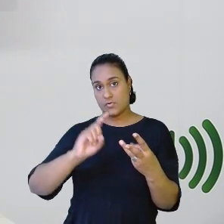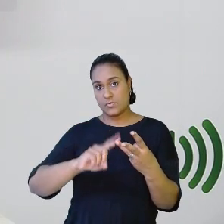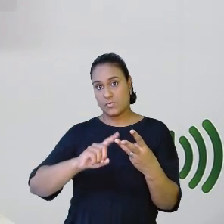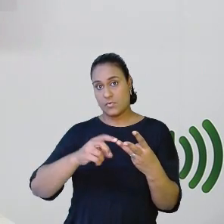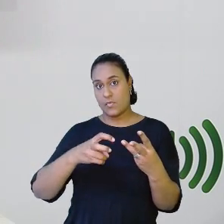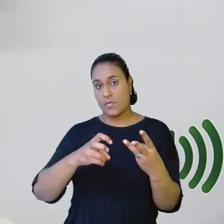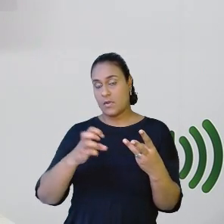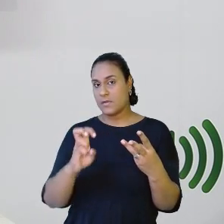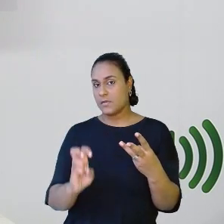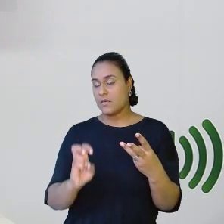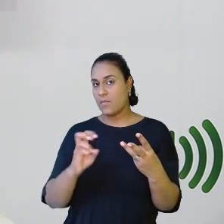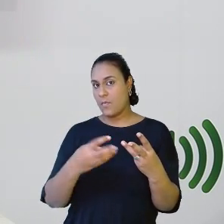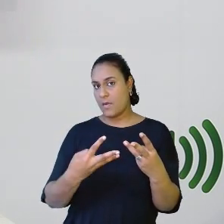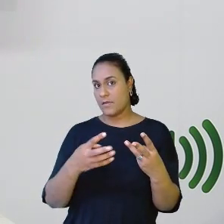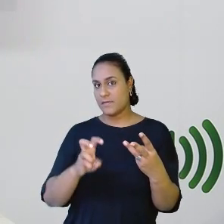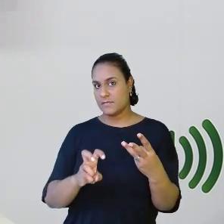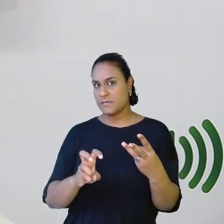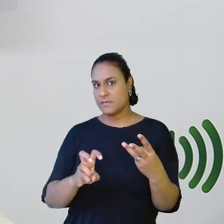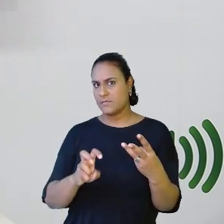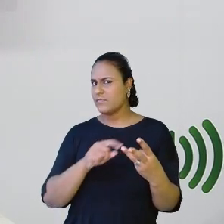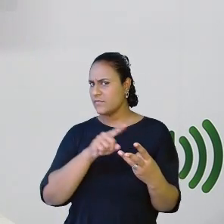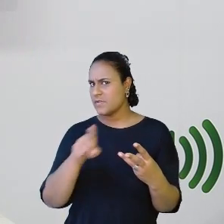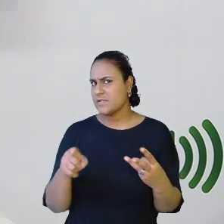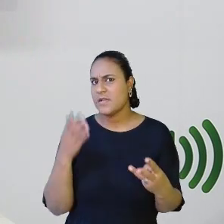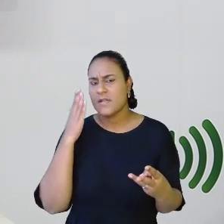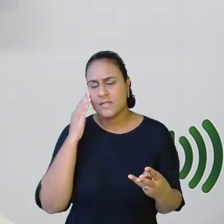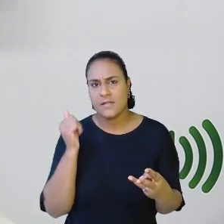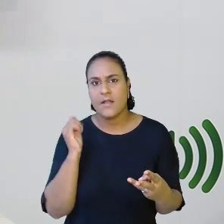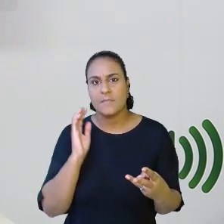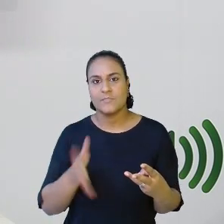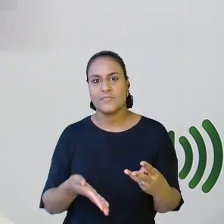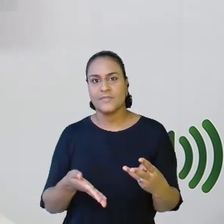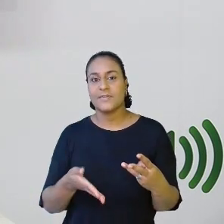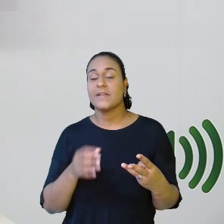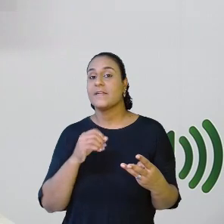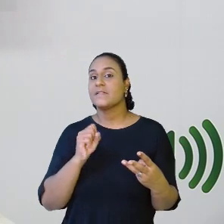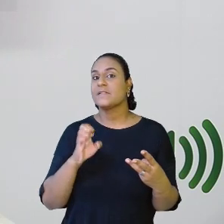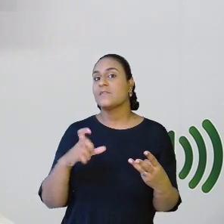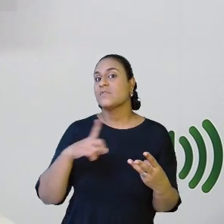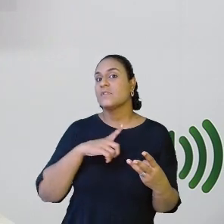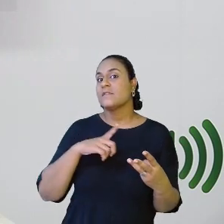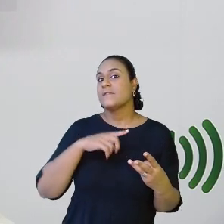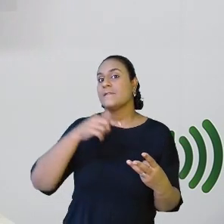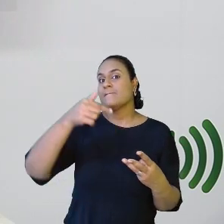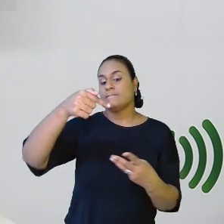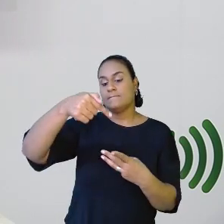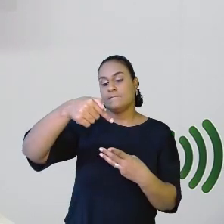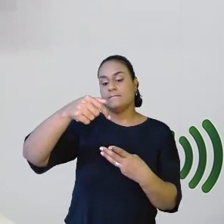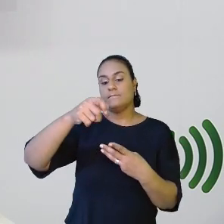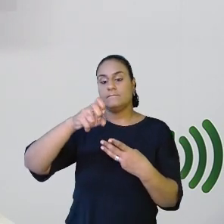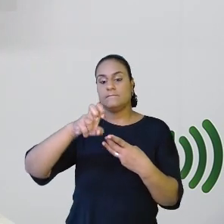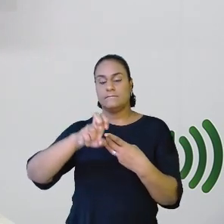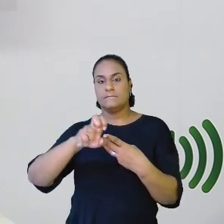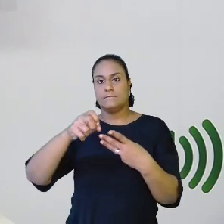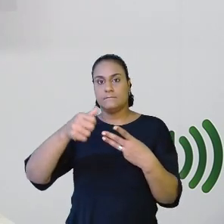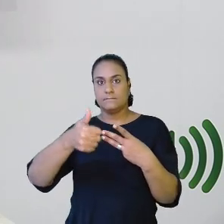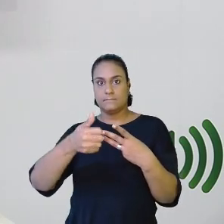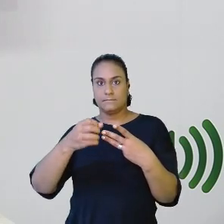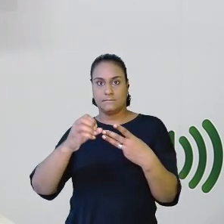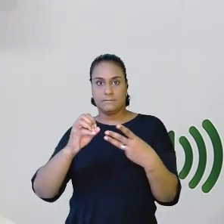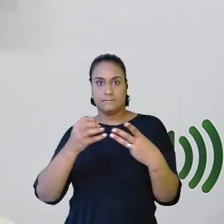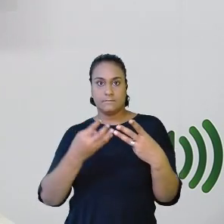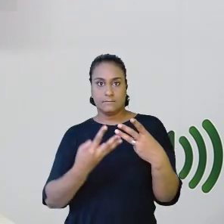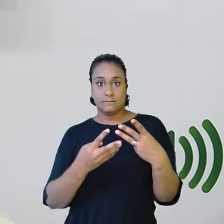O que é que vocês me dizem? Já sabe? Se você tiver 75 centavos, 10 centavos